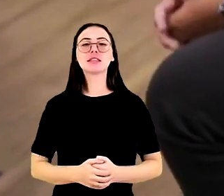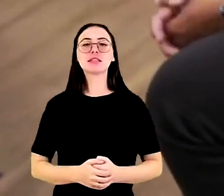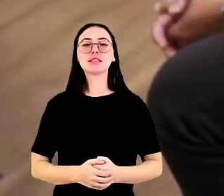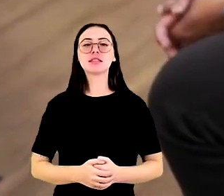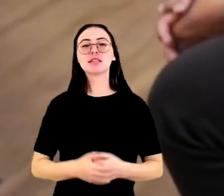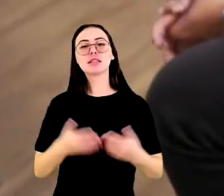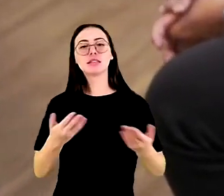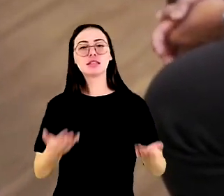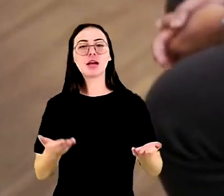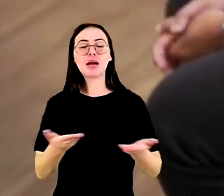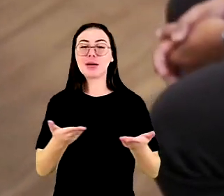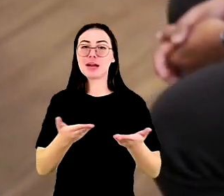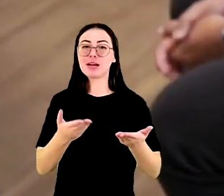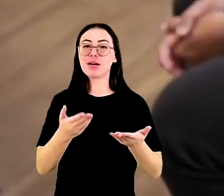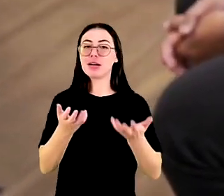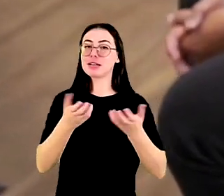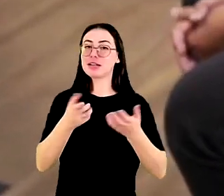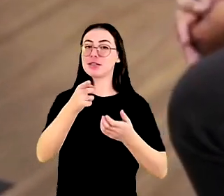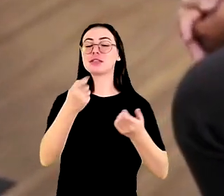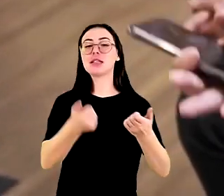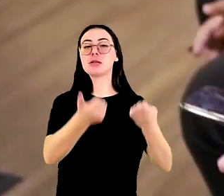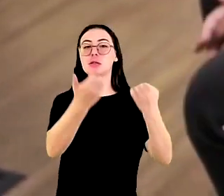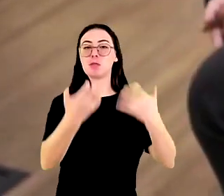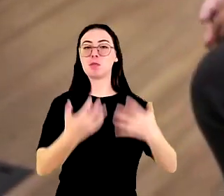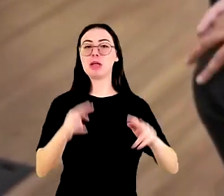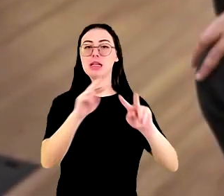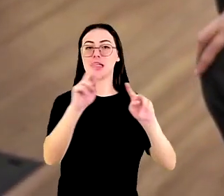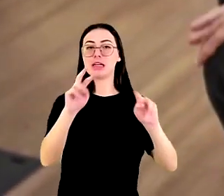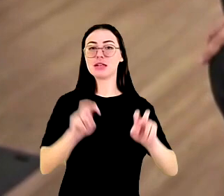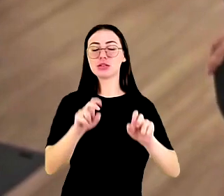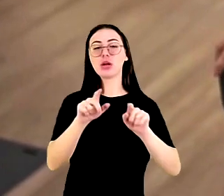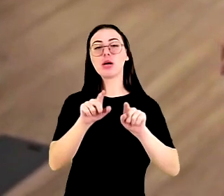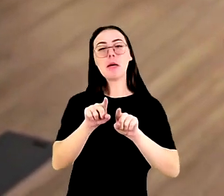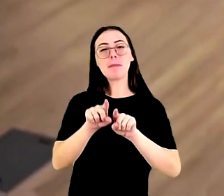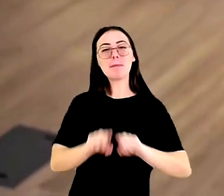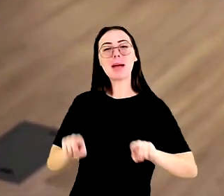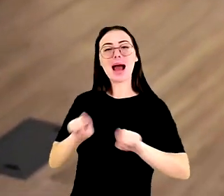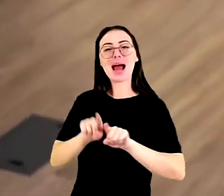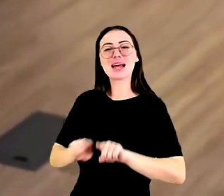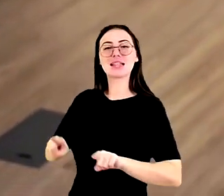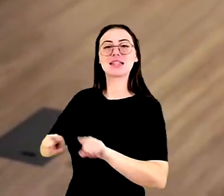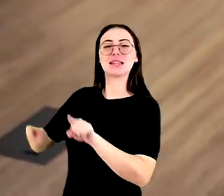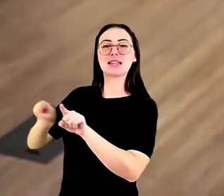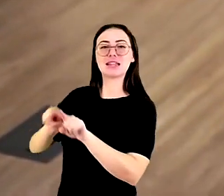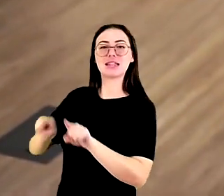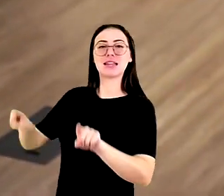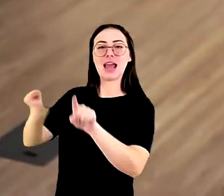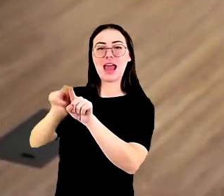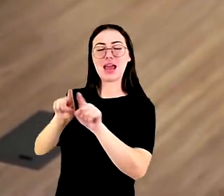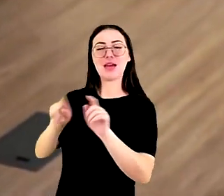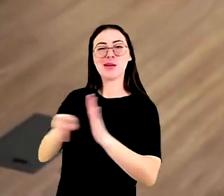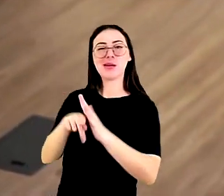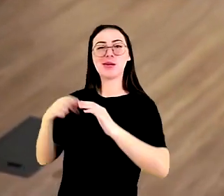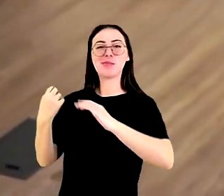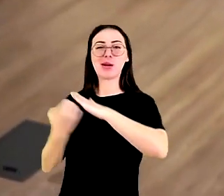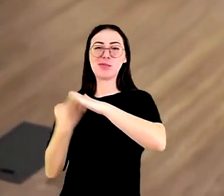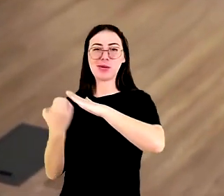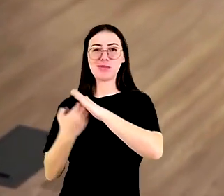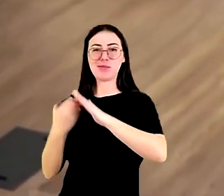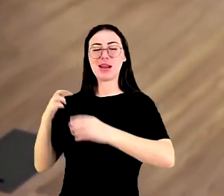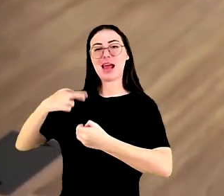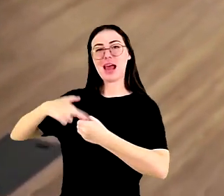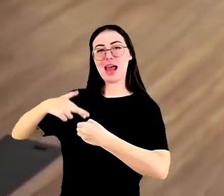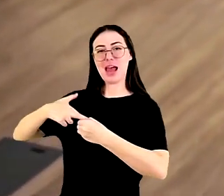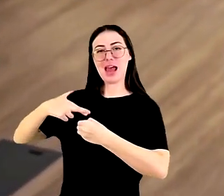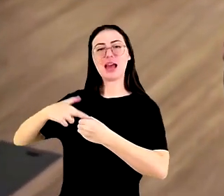Comentou um pouquinho da solução sendo levada para parceiros da Raízen, né, parceiros de cana que a gente possui. Como que é a tradução dessa tecnologia? Você